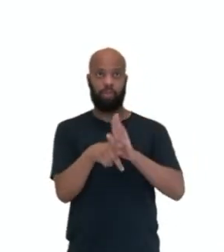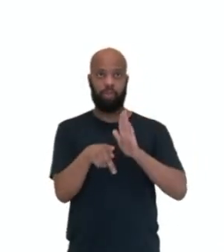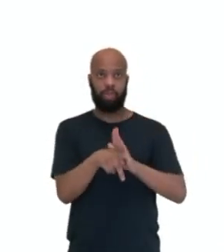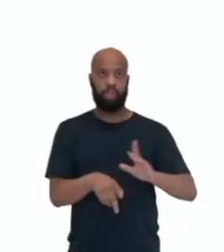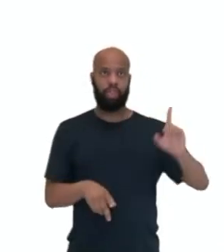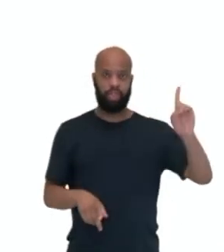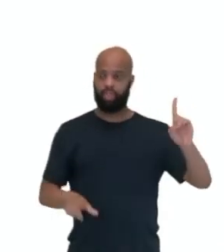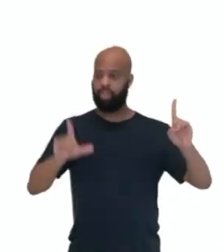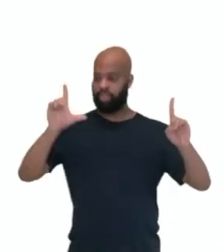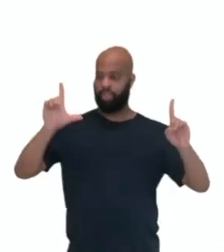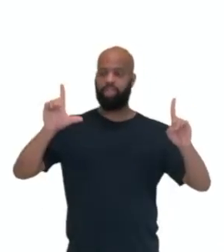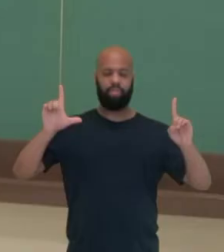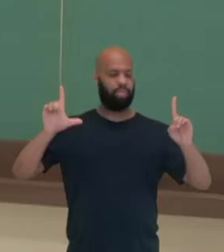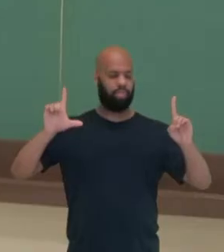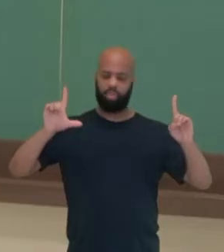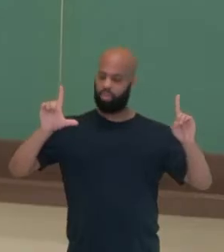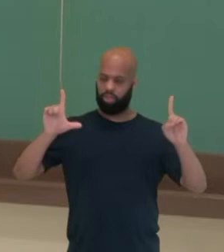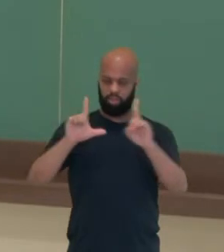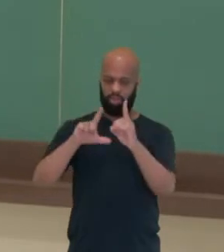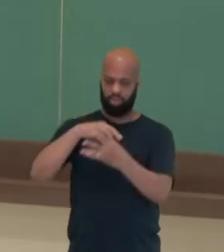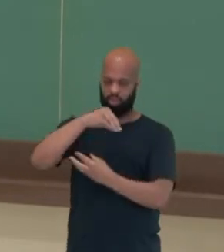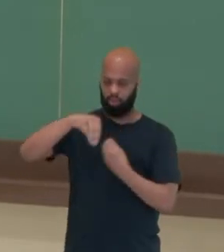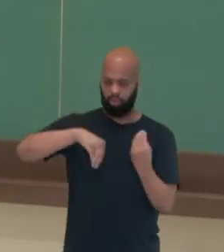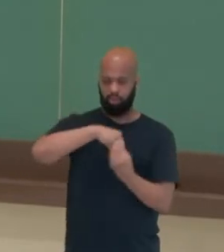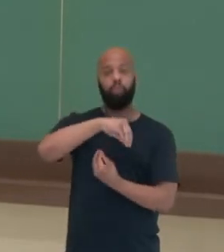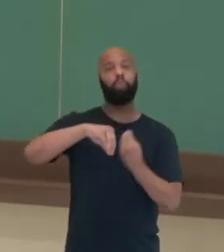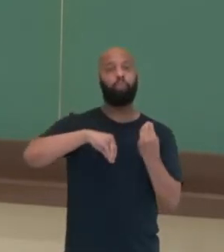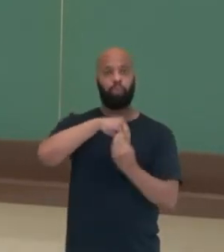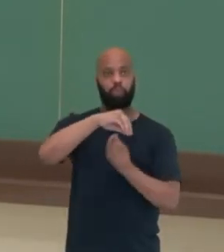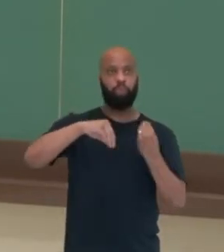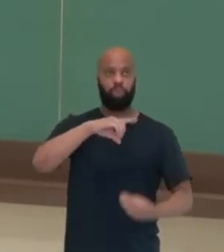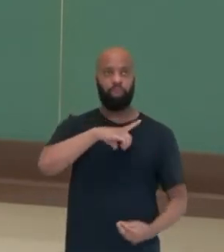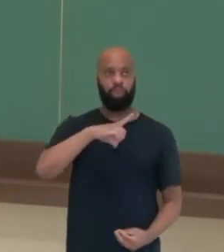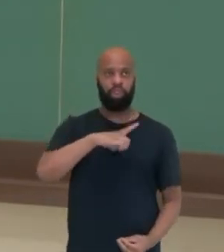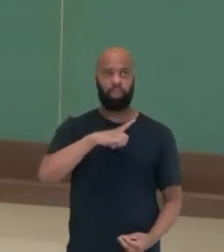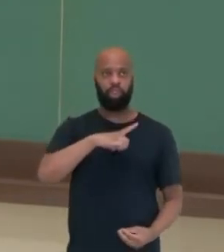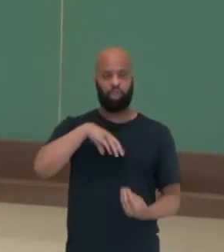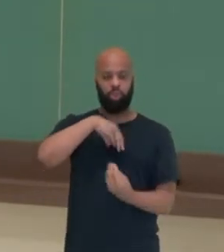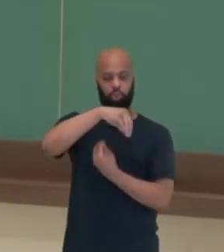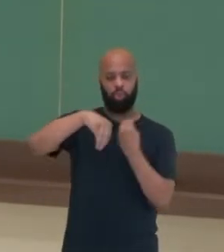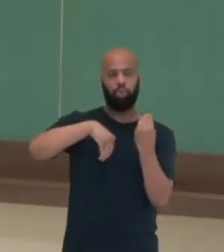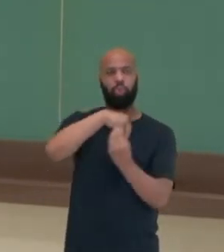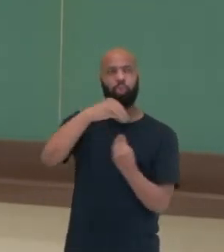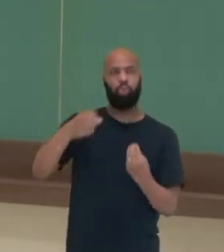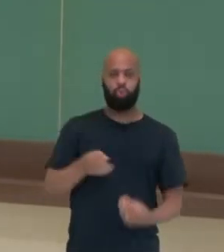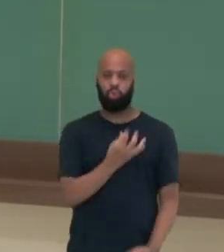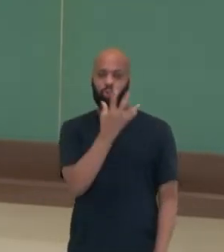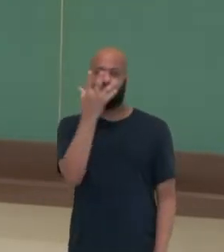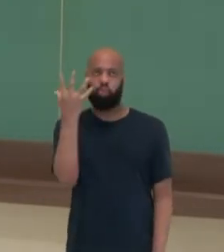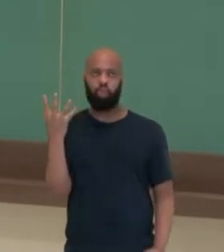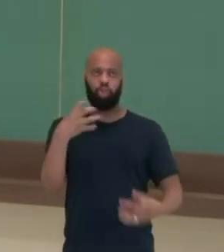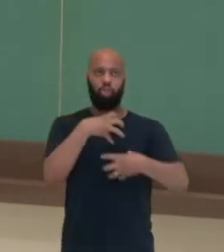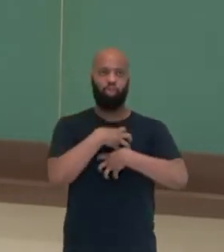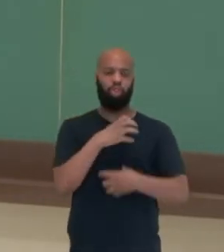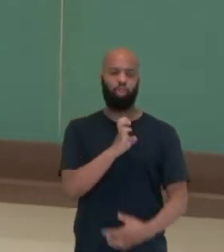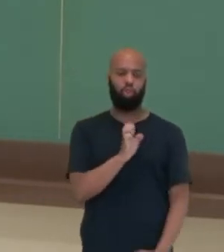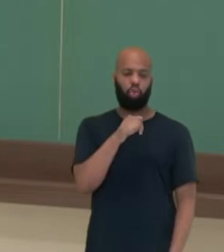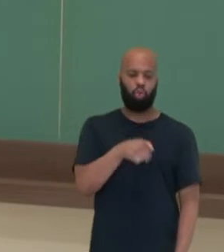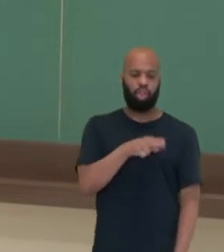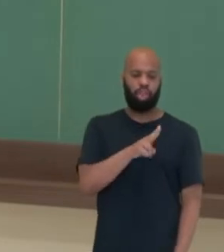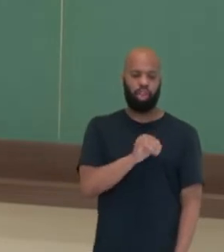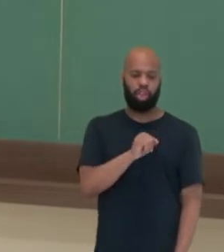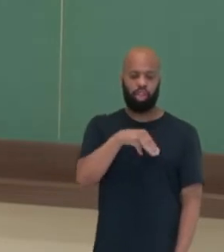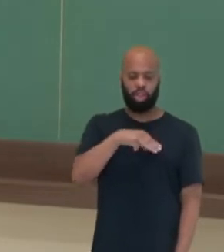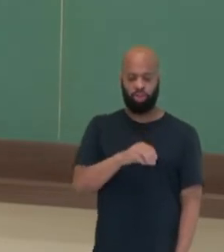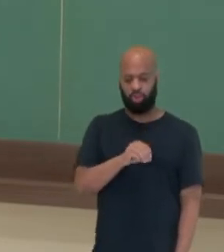D, destrógero, e o L, levógero. Então, nós temos misturado em quantidades equimolares ali, e